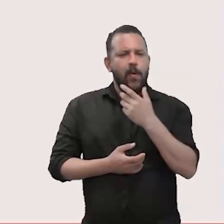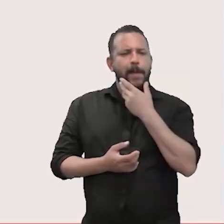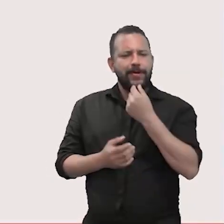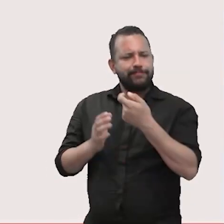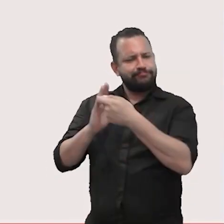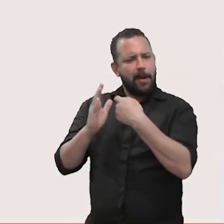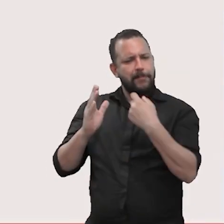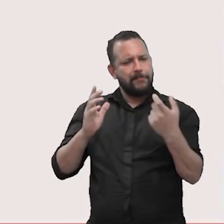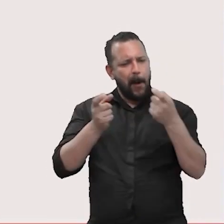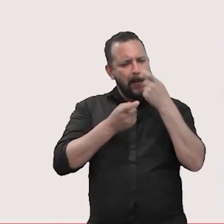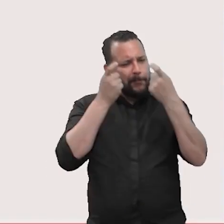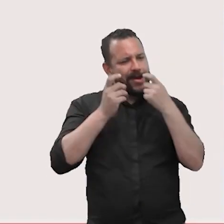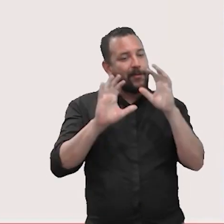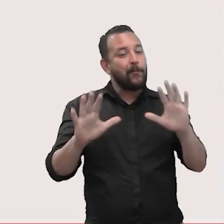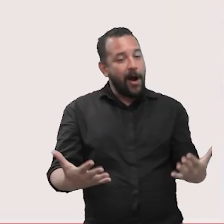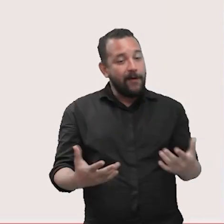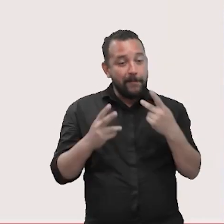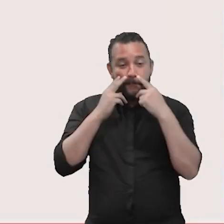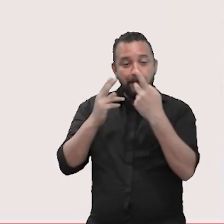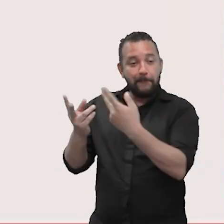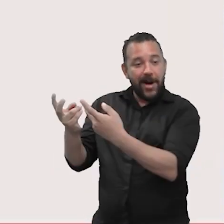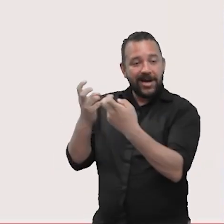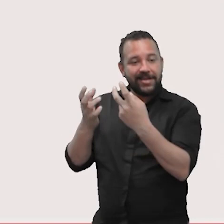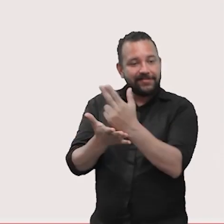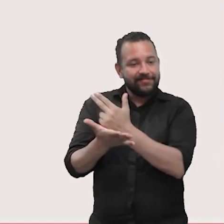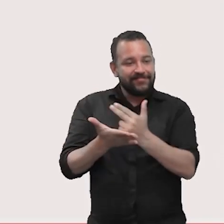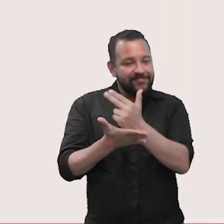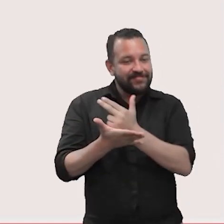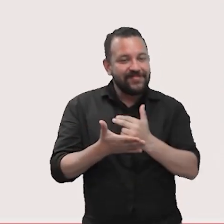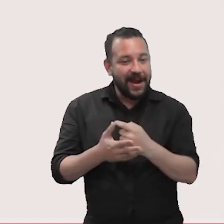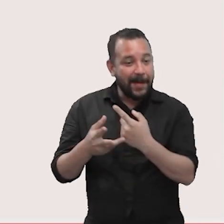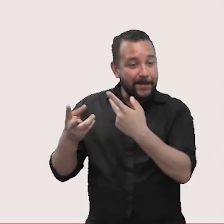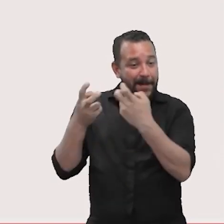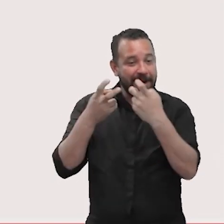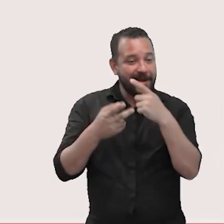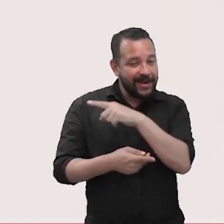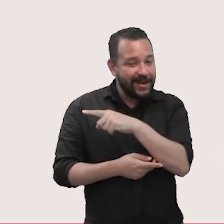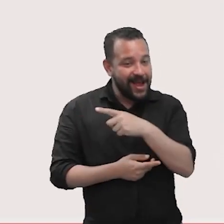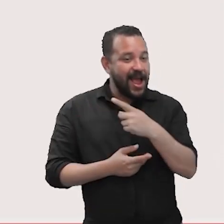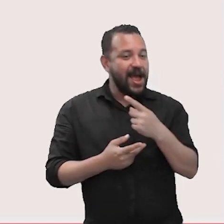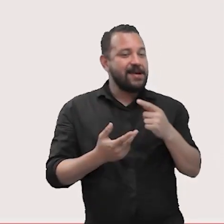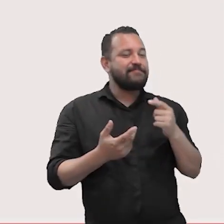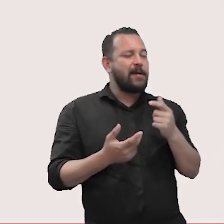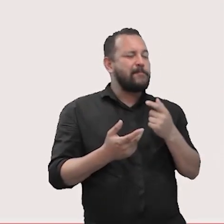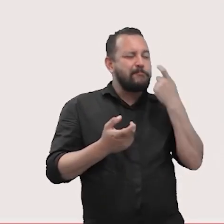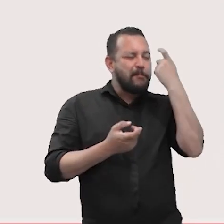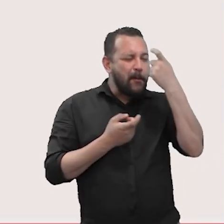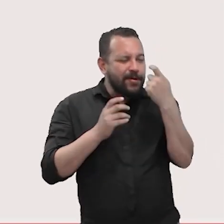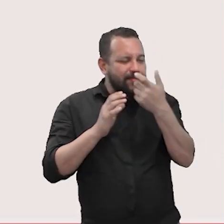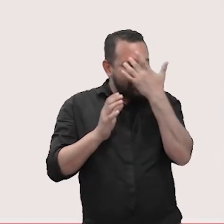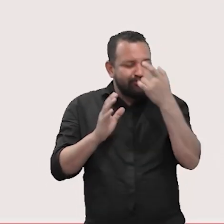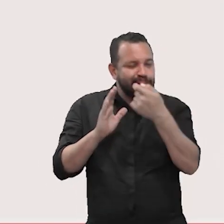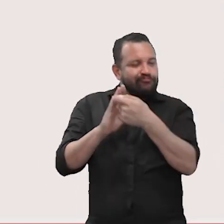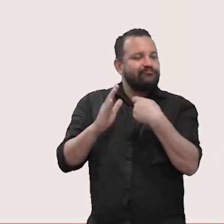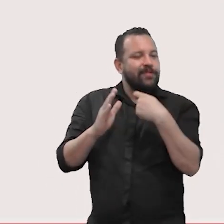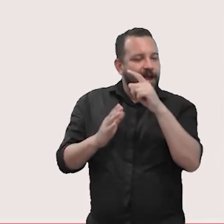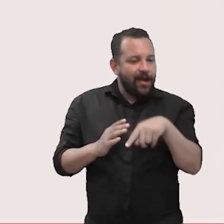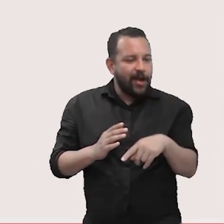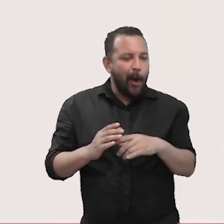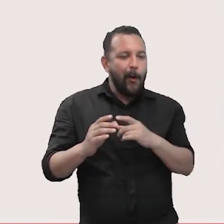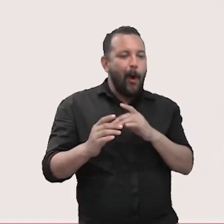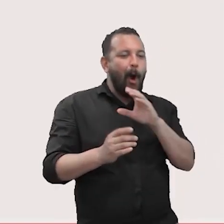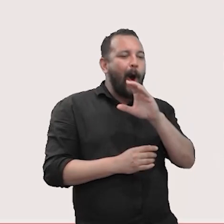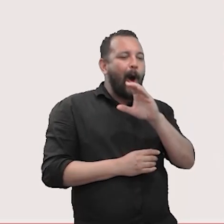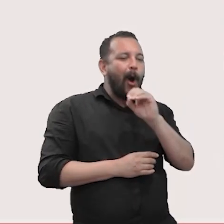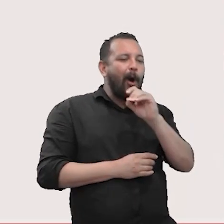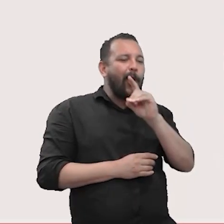preocupação dele, dá uma olhada na imagem aí. A preocupação do autor é exatamente, com o